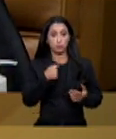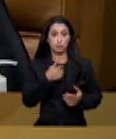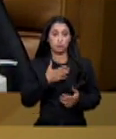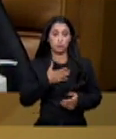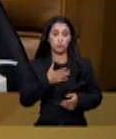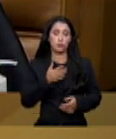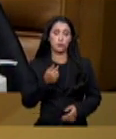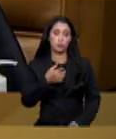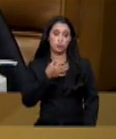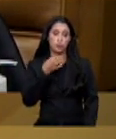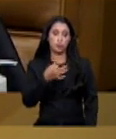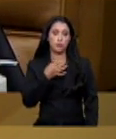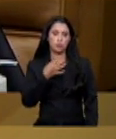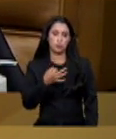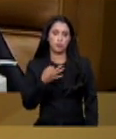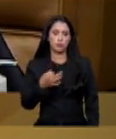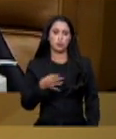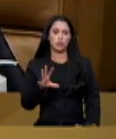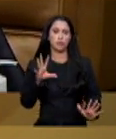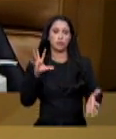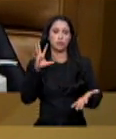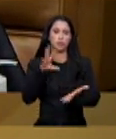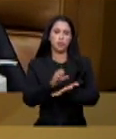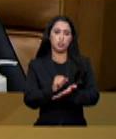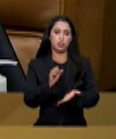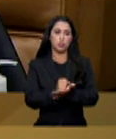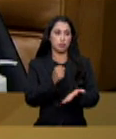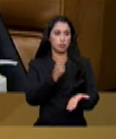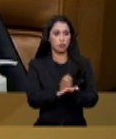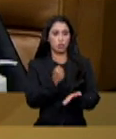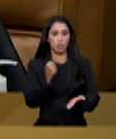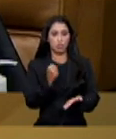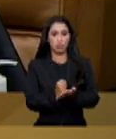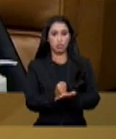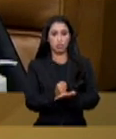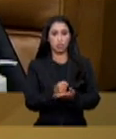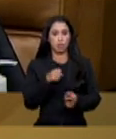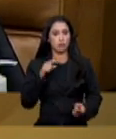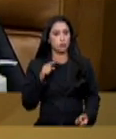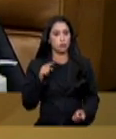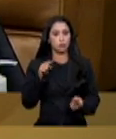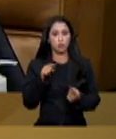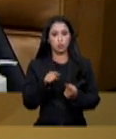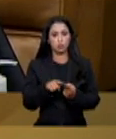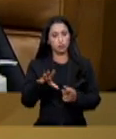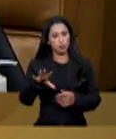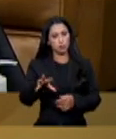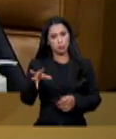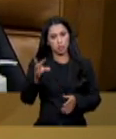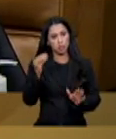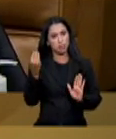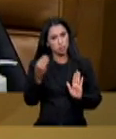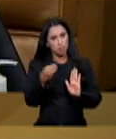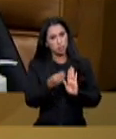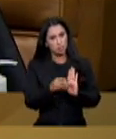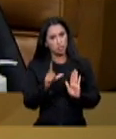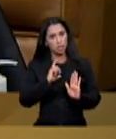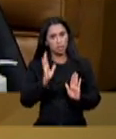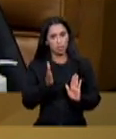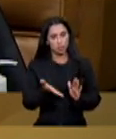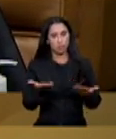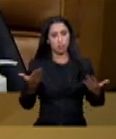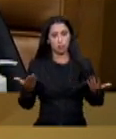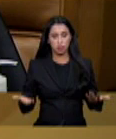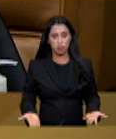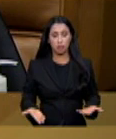minha parte, entendo que esses dados são os dados cadastrais objetivamente compreendidos e que,